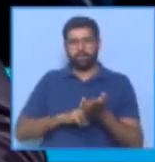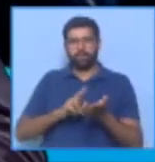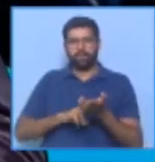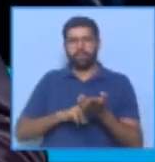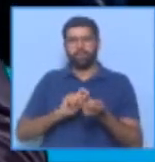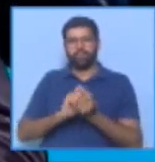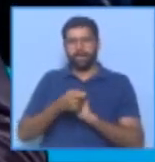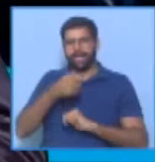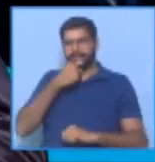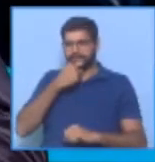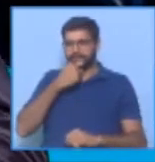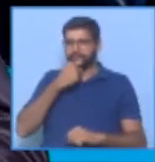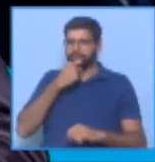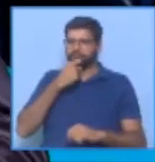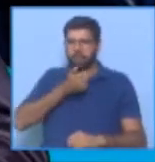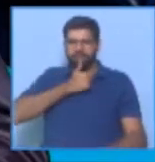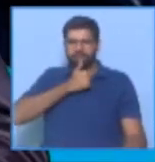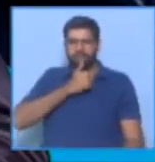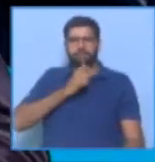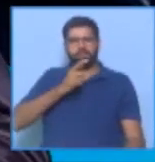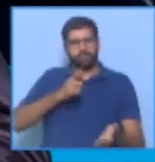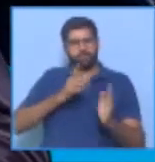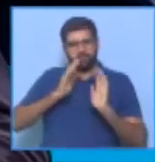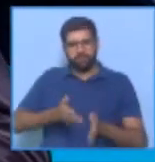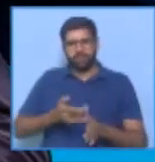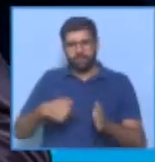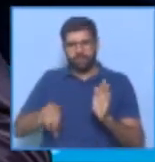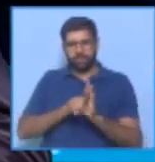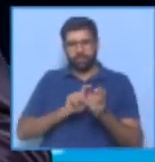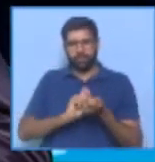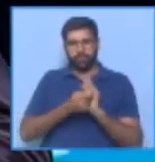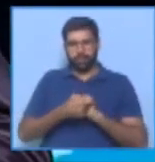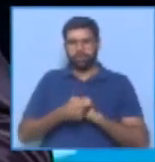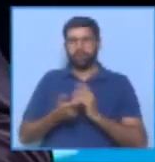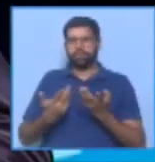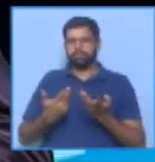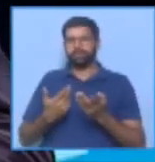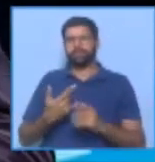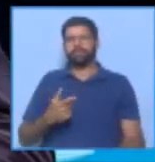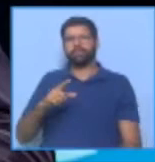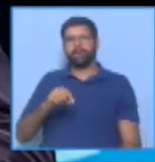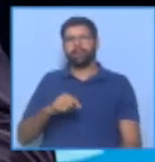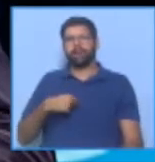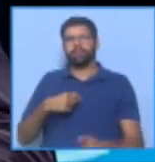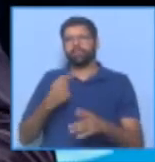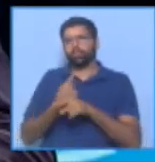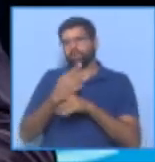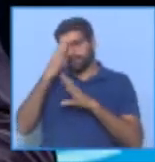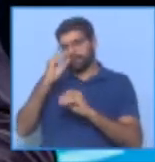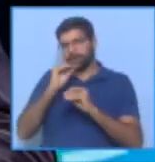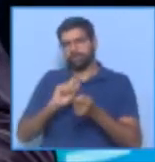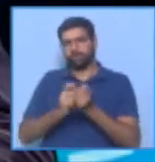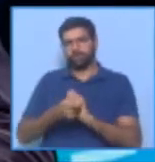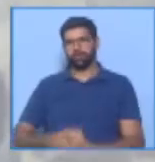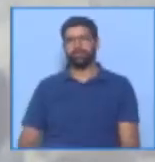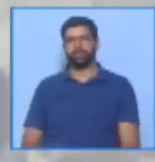agressiva, se for necessário, desde alterações legislativas a imposições doutrinárias, etc. A